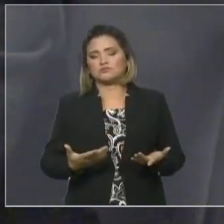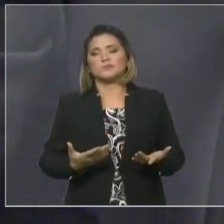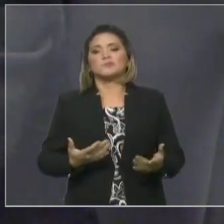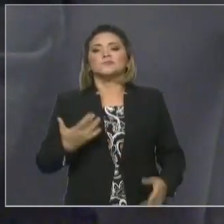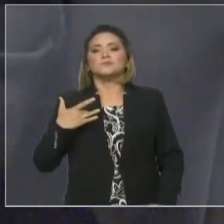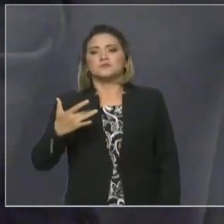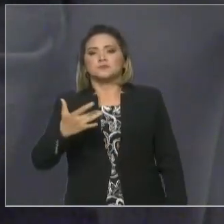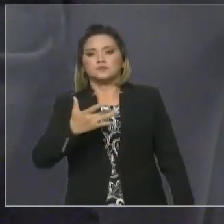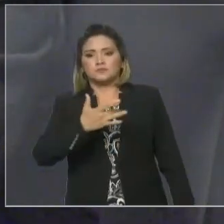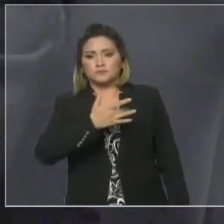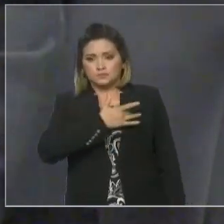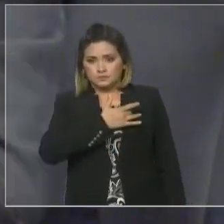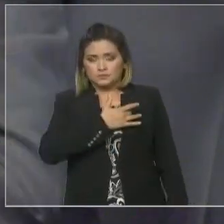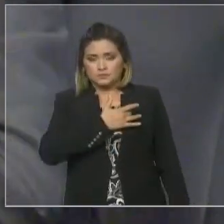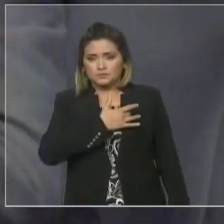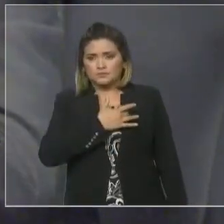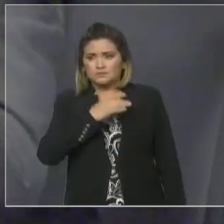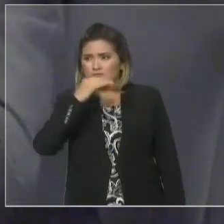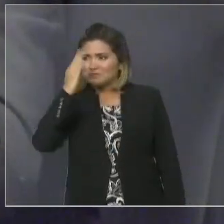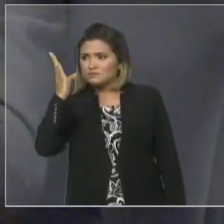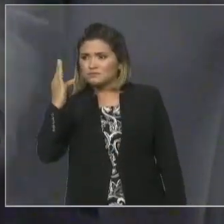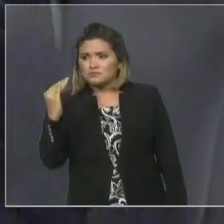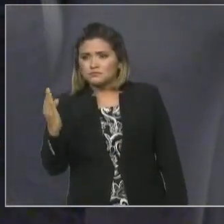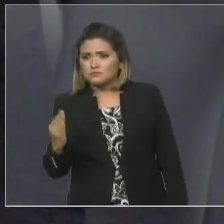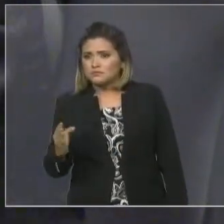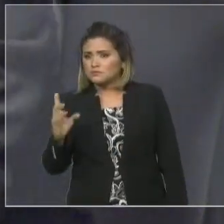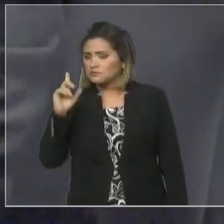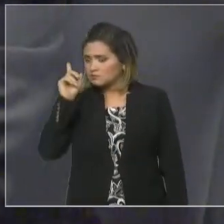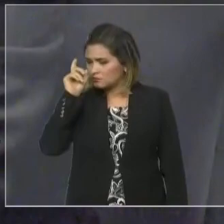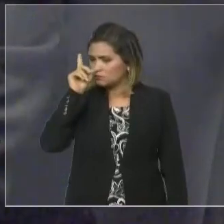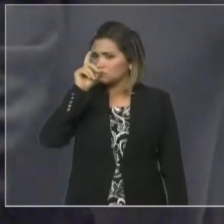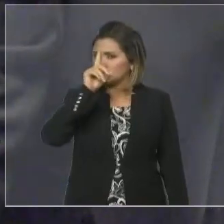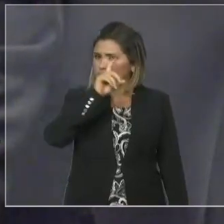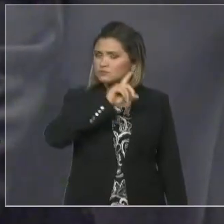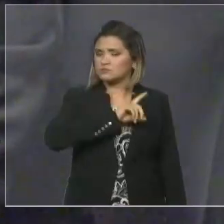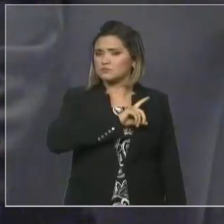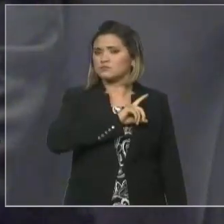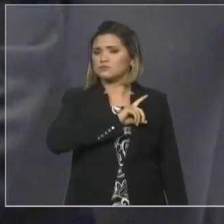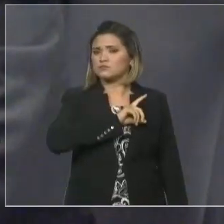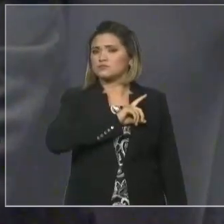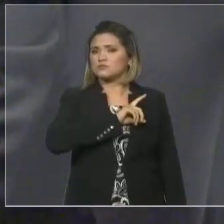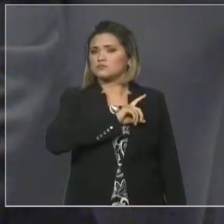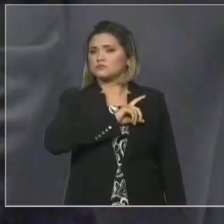Brasil e da busca de recursos no Ministério da Saúde.